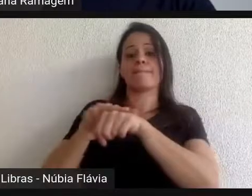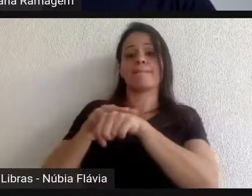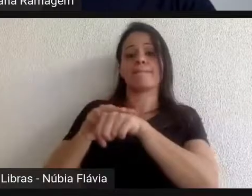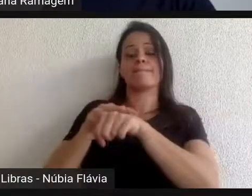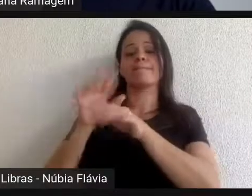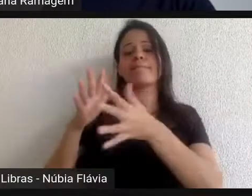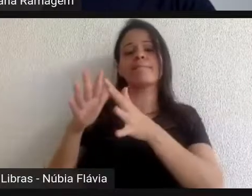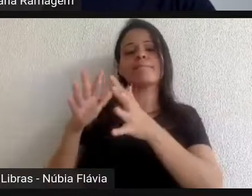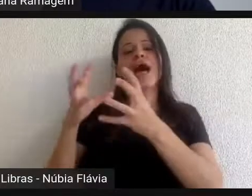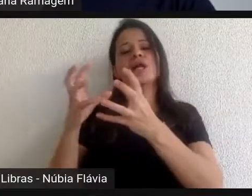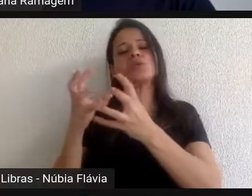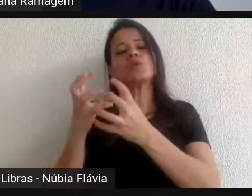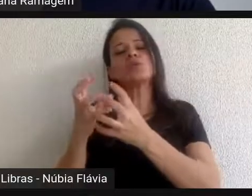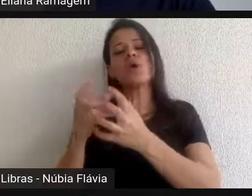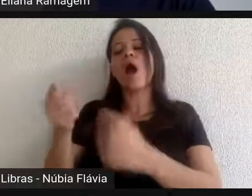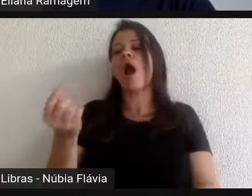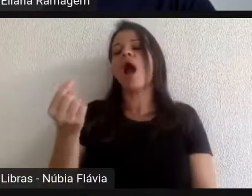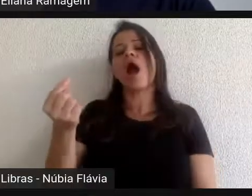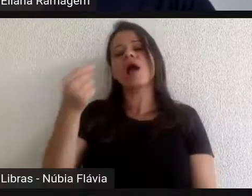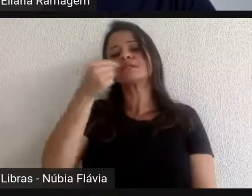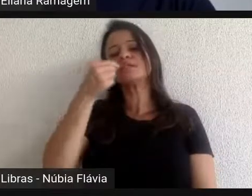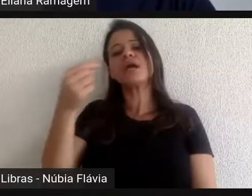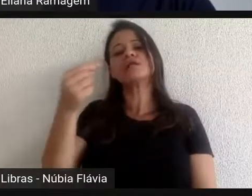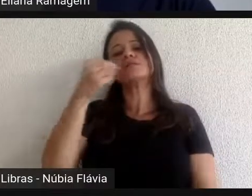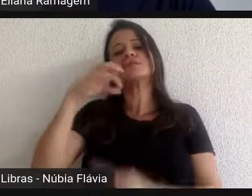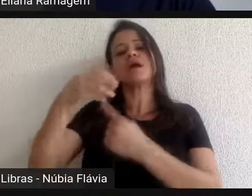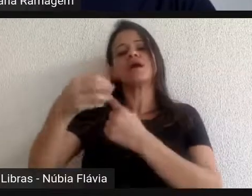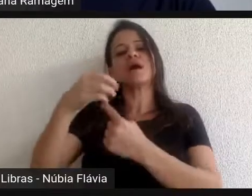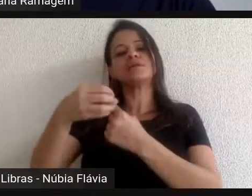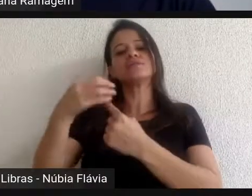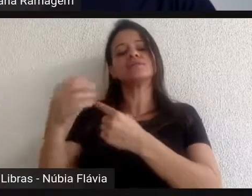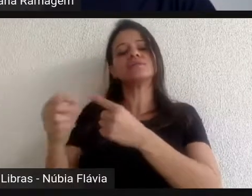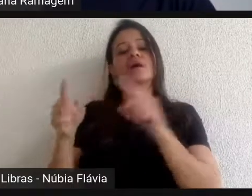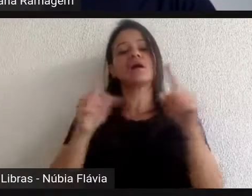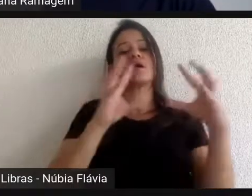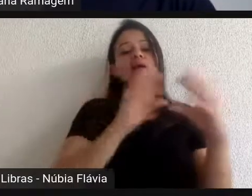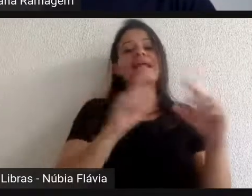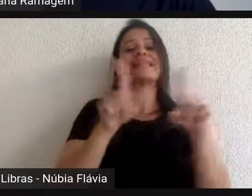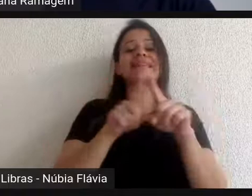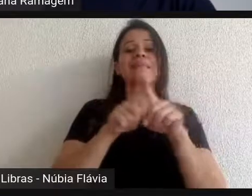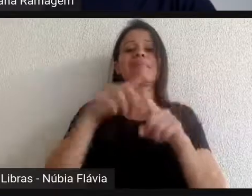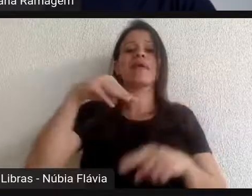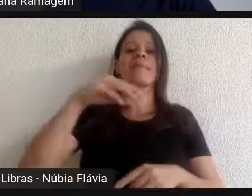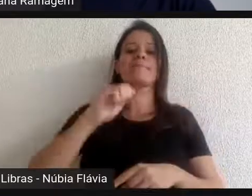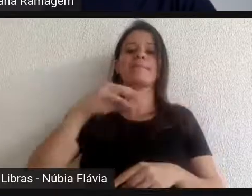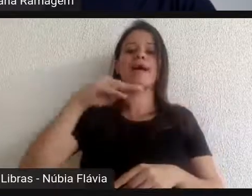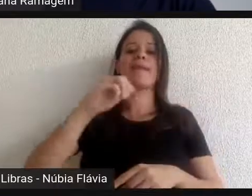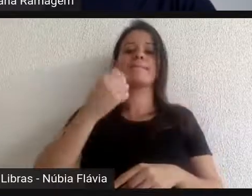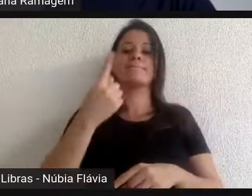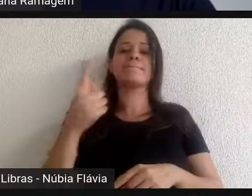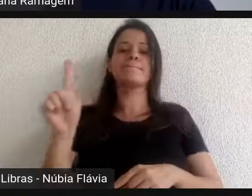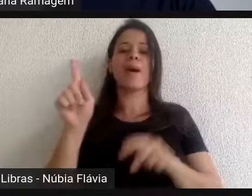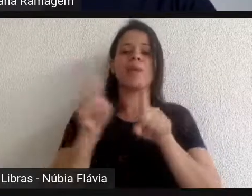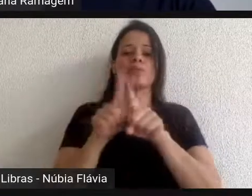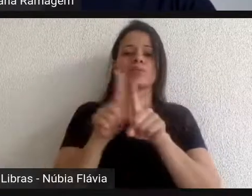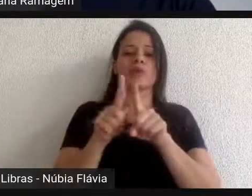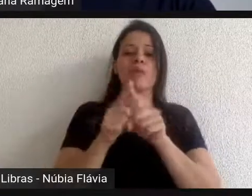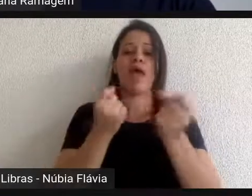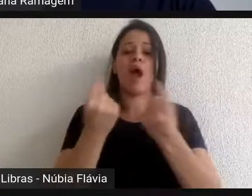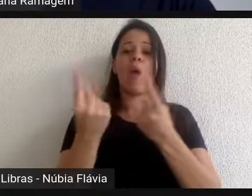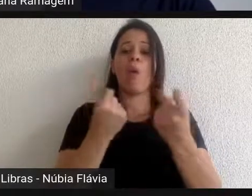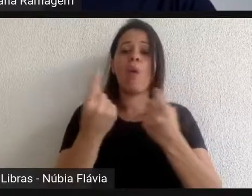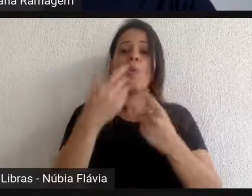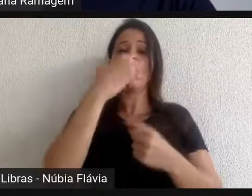tempo daquela banana mais verde amadurecer, né? Com mamão isso também funciona legal. E tem algumas frutas em particular que têm